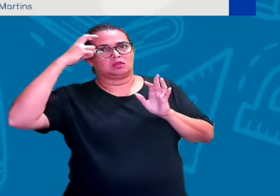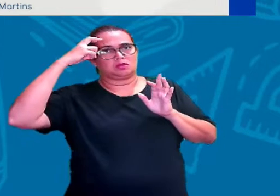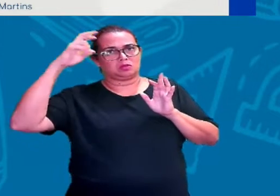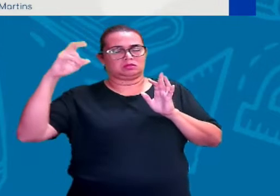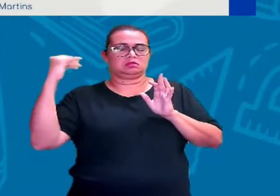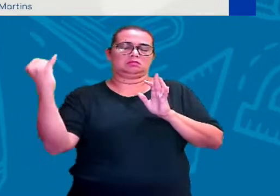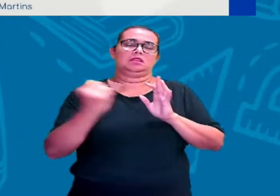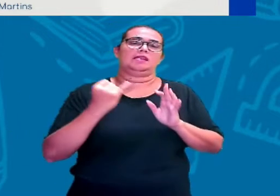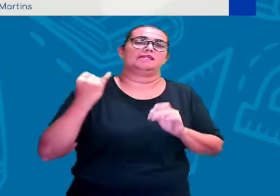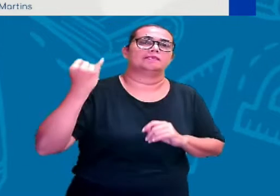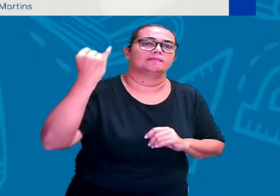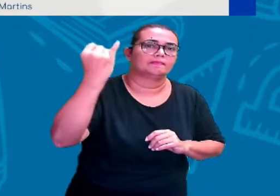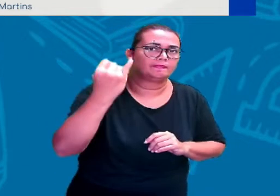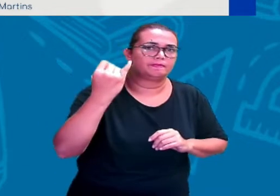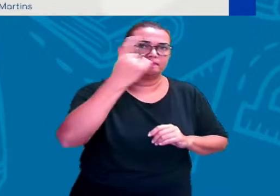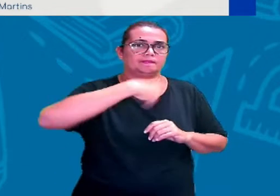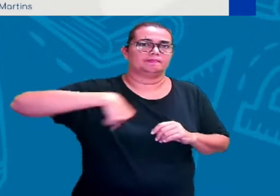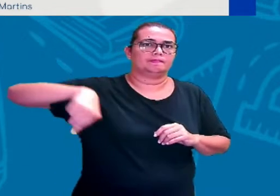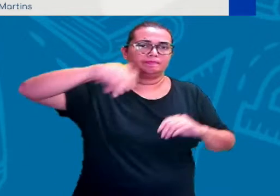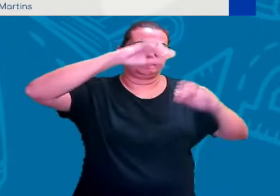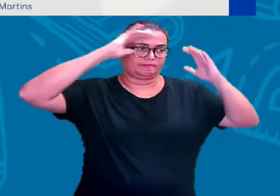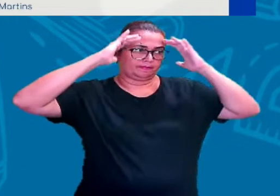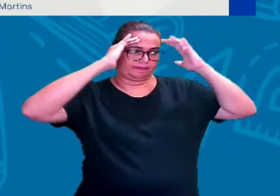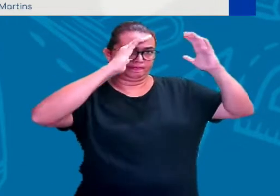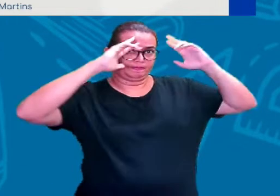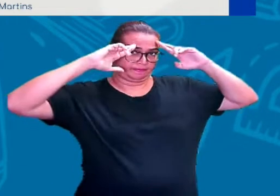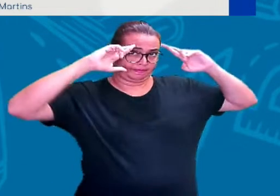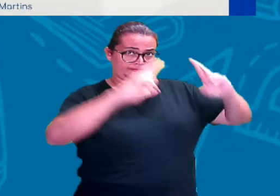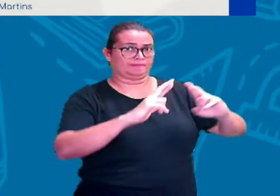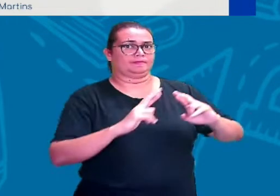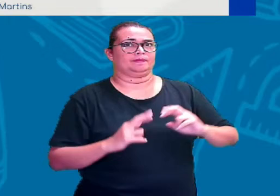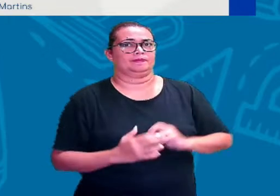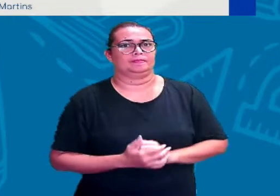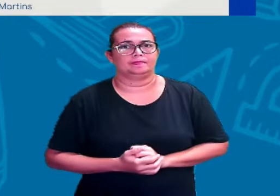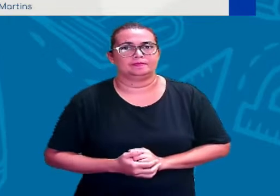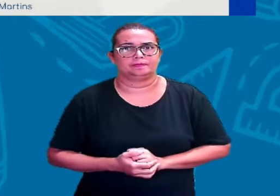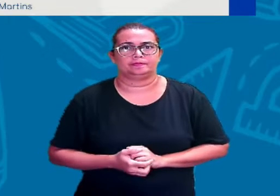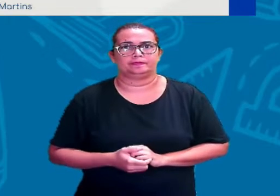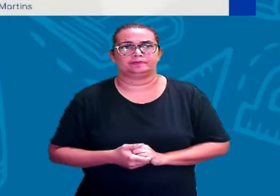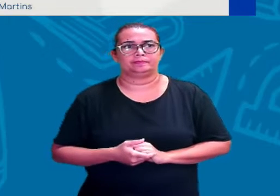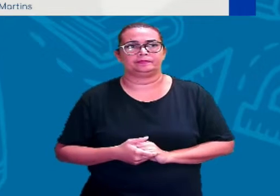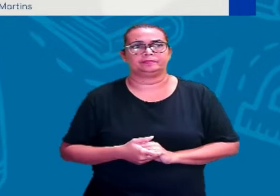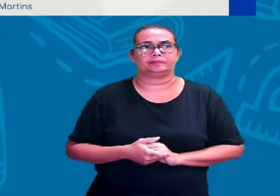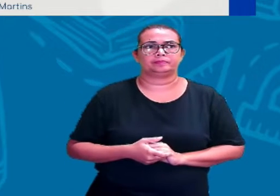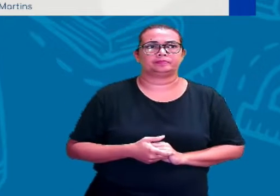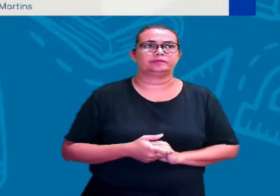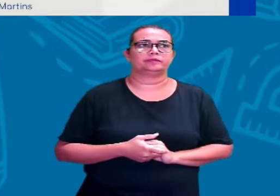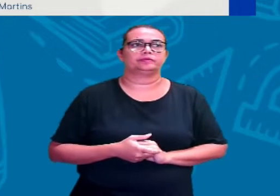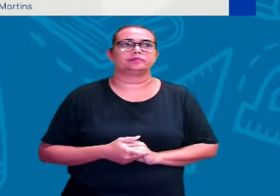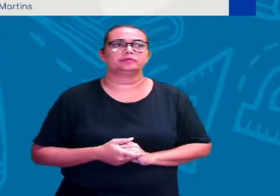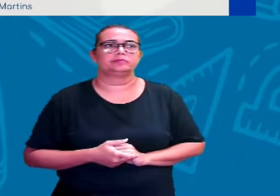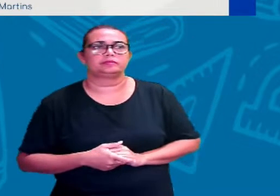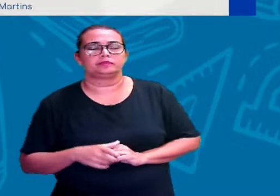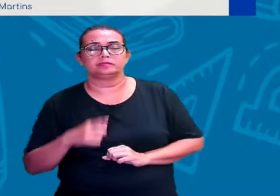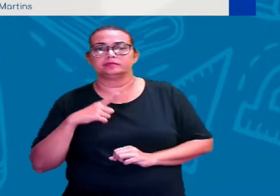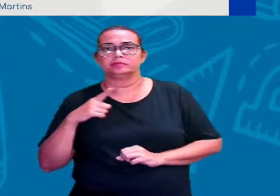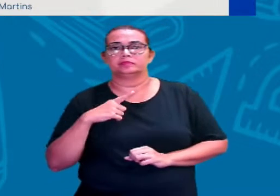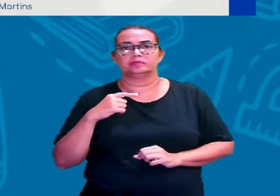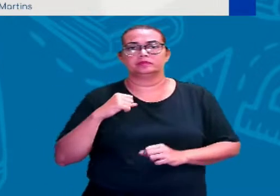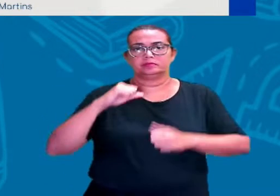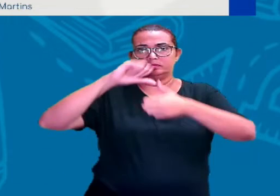muito importante a gente respeitar. Então vamos lá. E aí eu trago esse mapa,